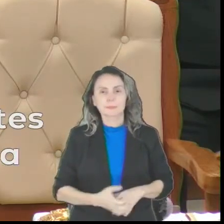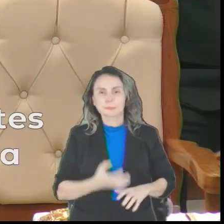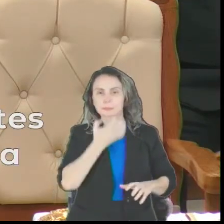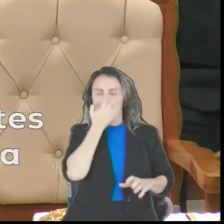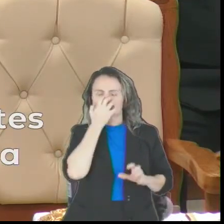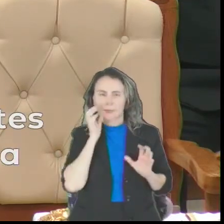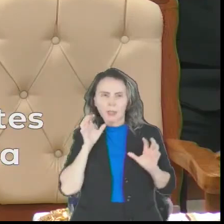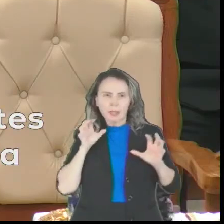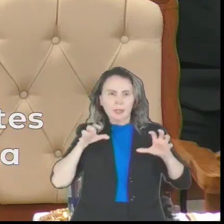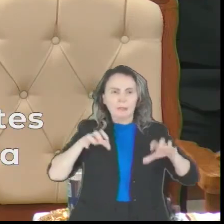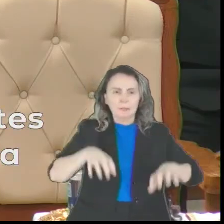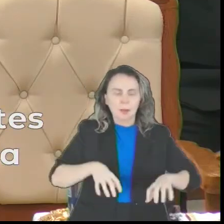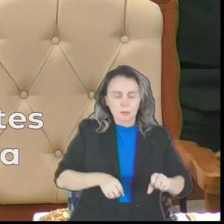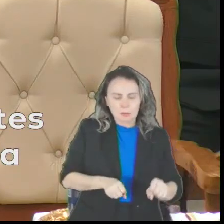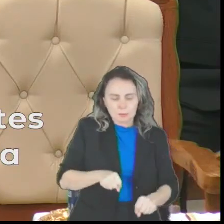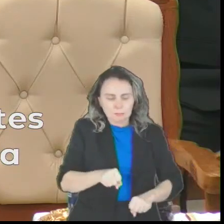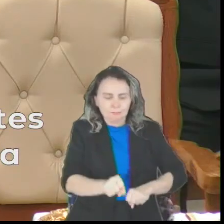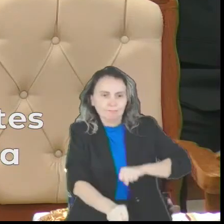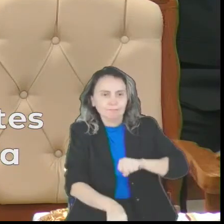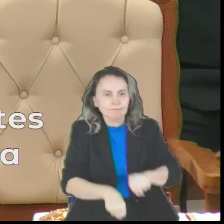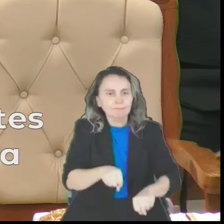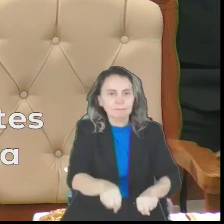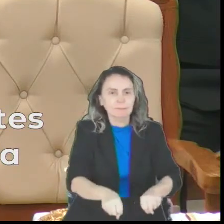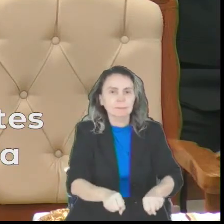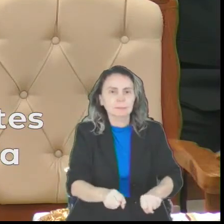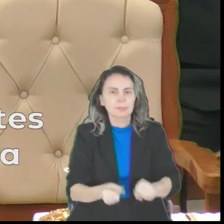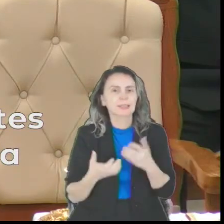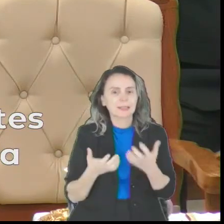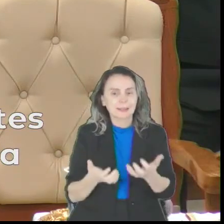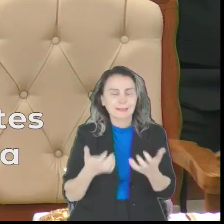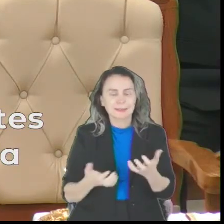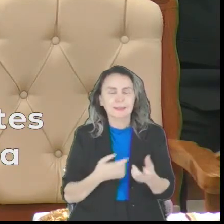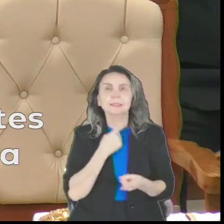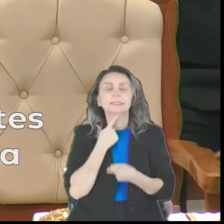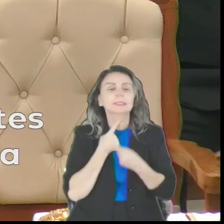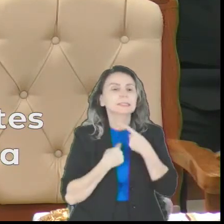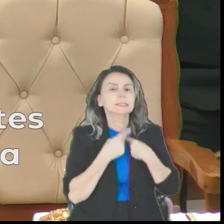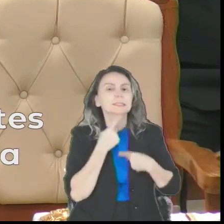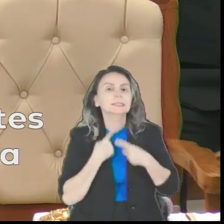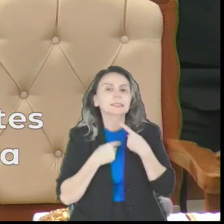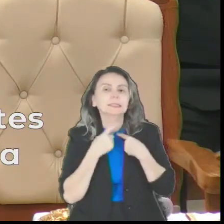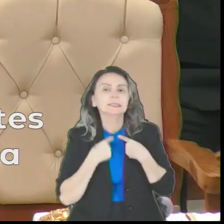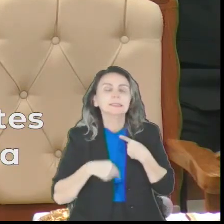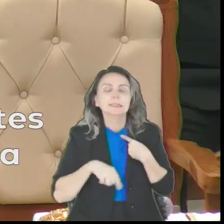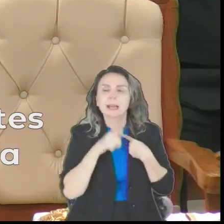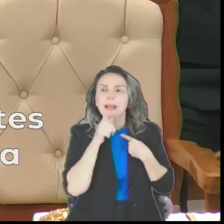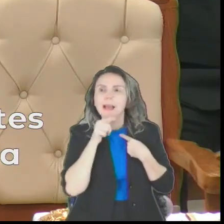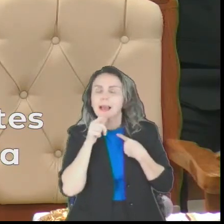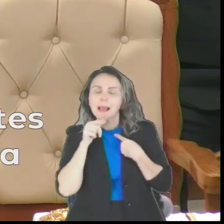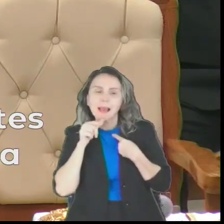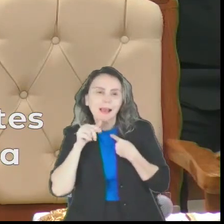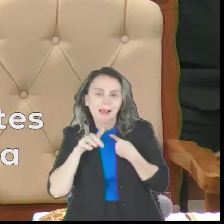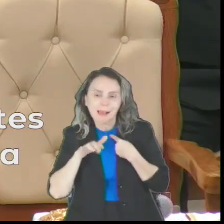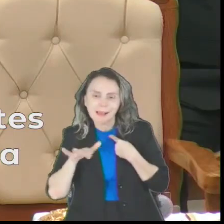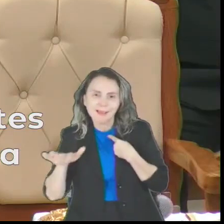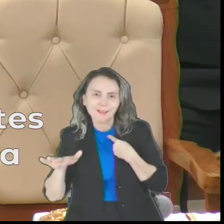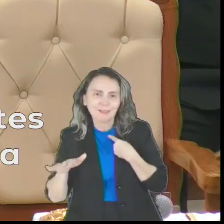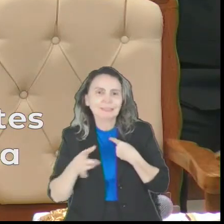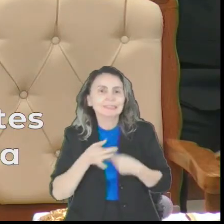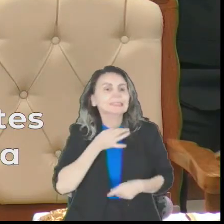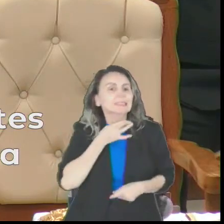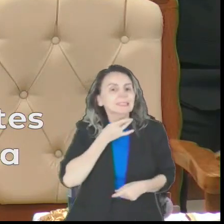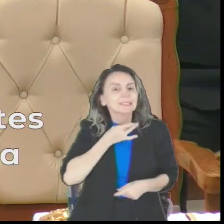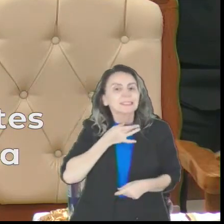corça suspira ou anseia ou brame pelas correntes das águas,